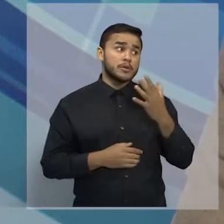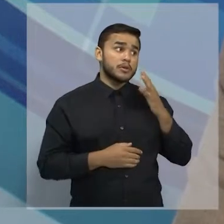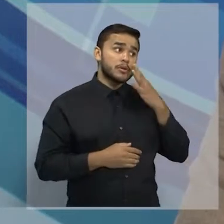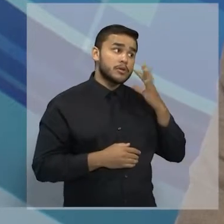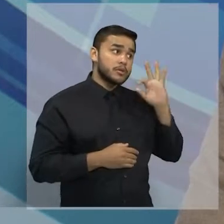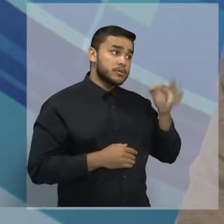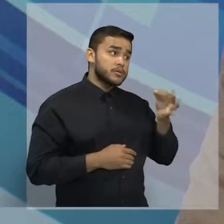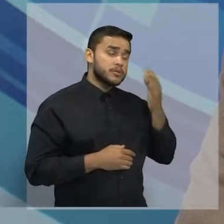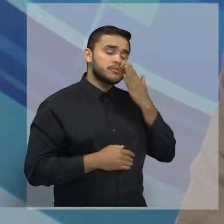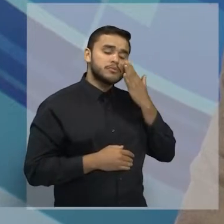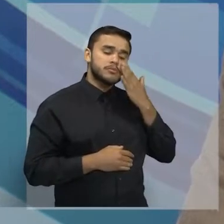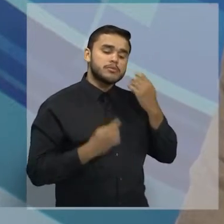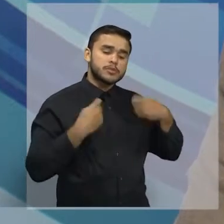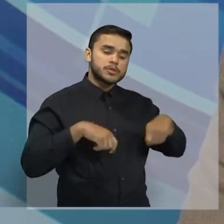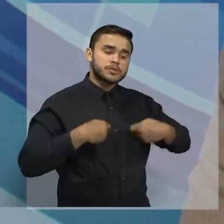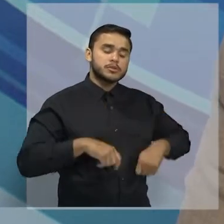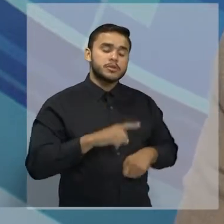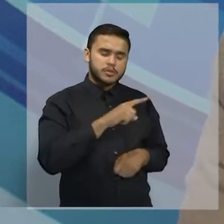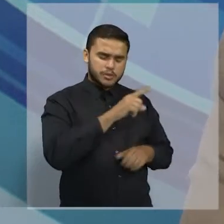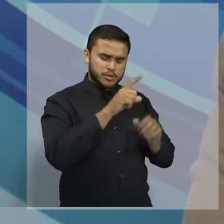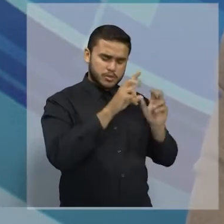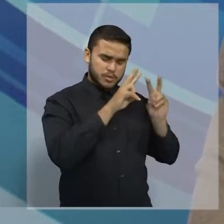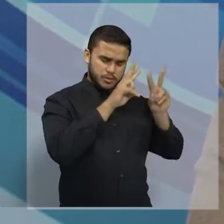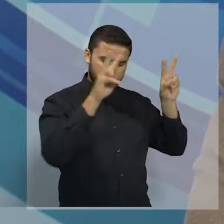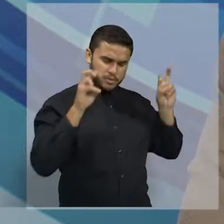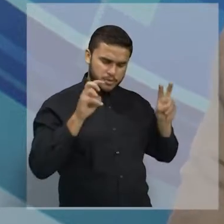voltando à Previdência, eu acho que assim,